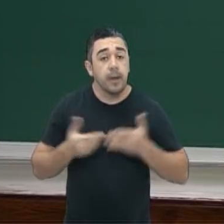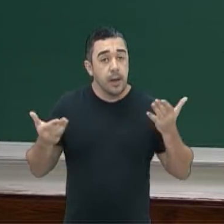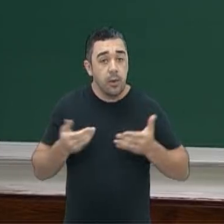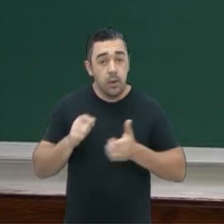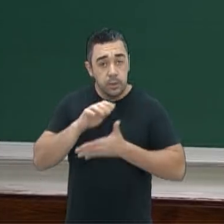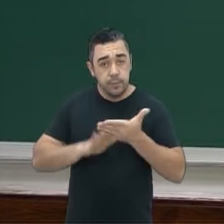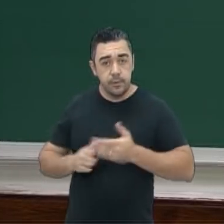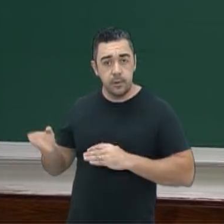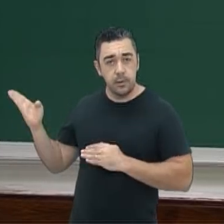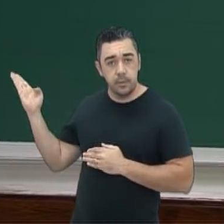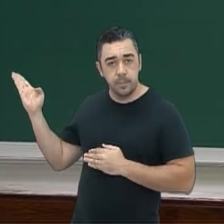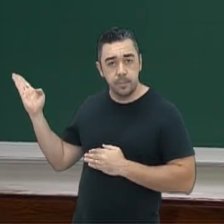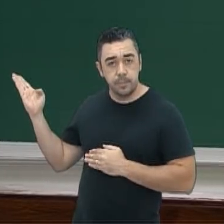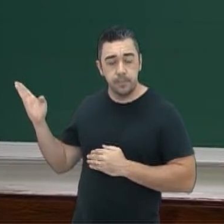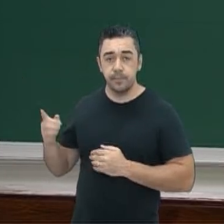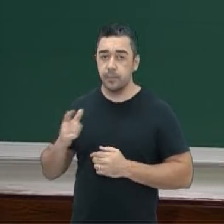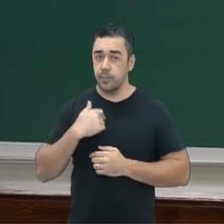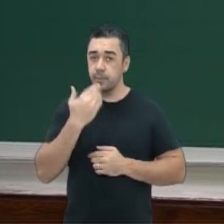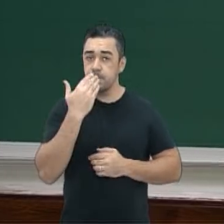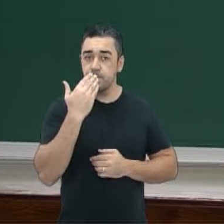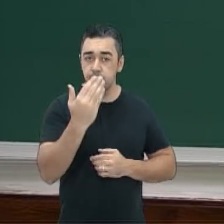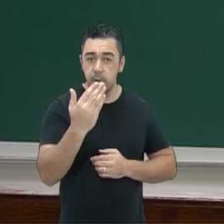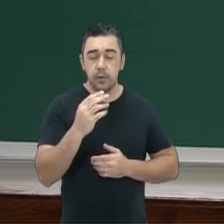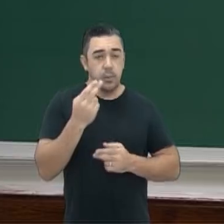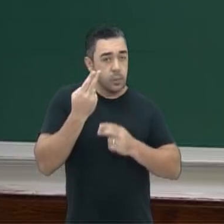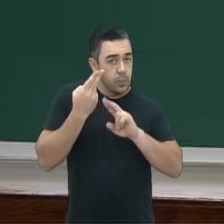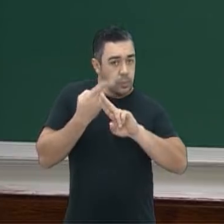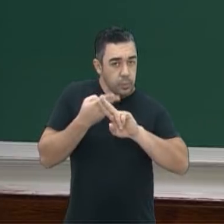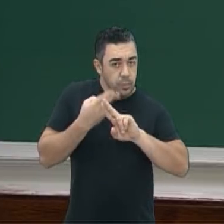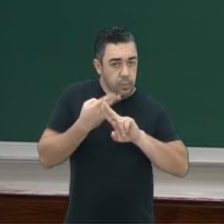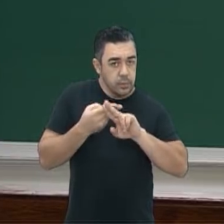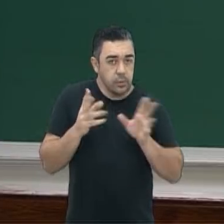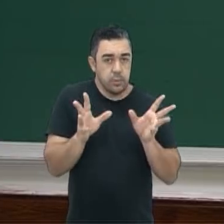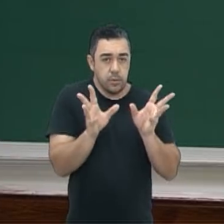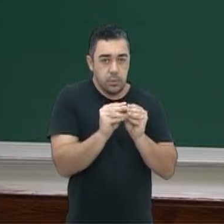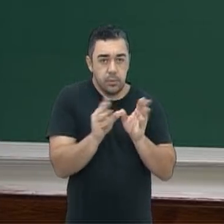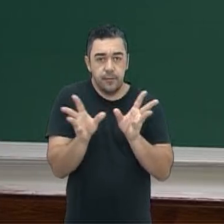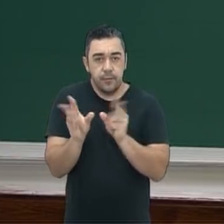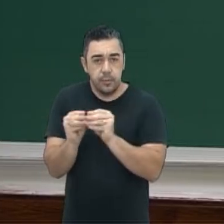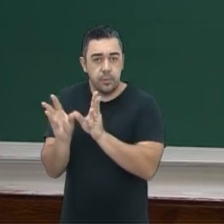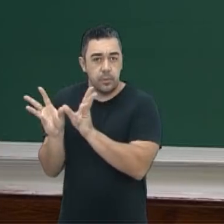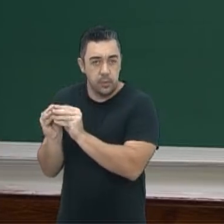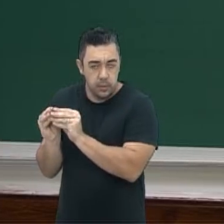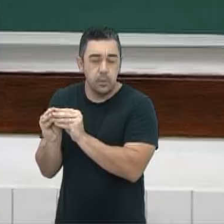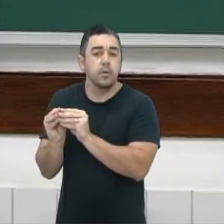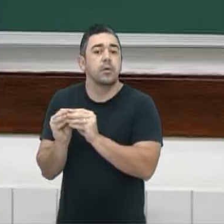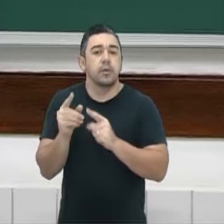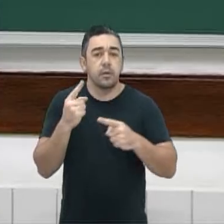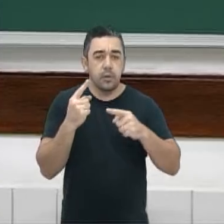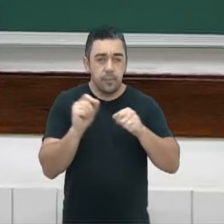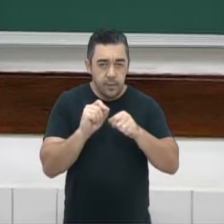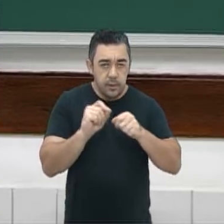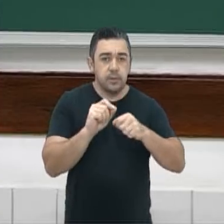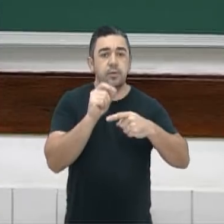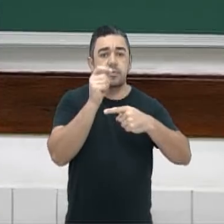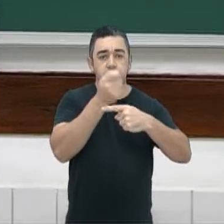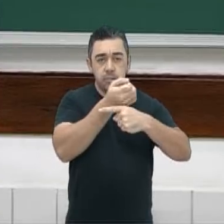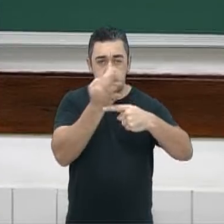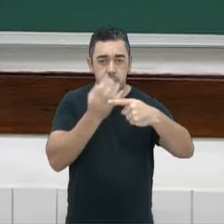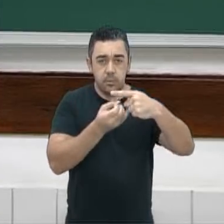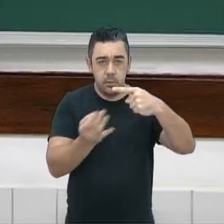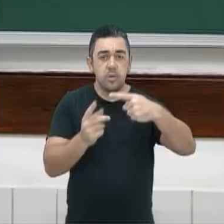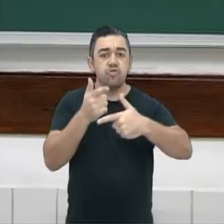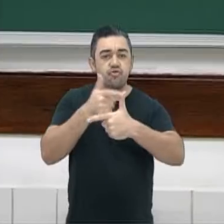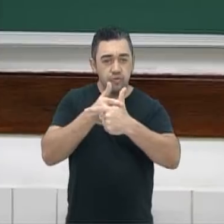exercício aqui, eu peço que usando o método da simplificação e efetuando as divisões, responda